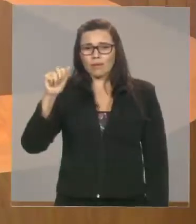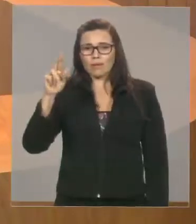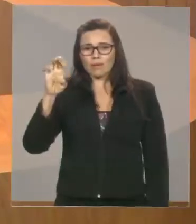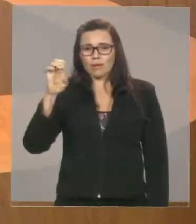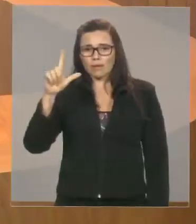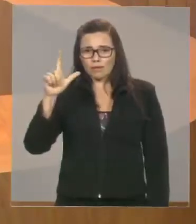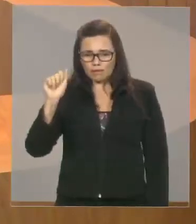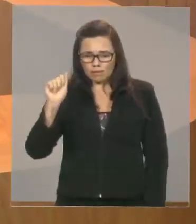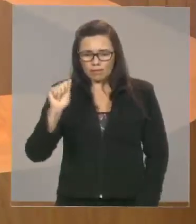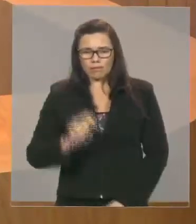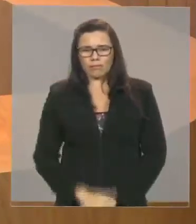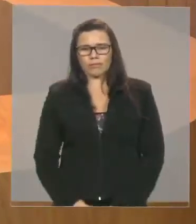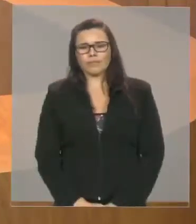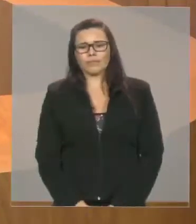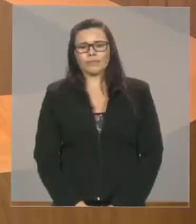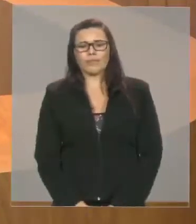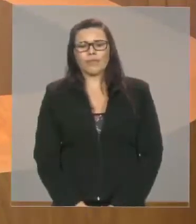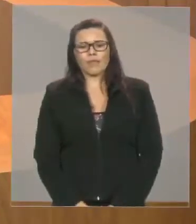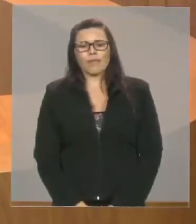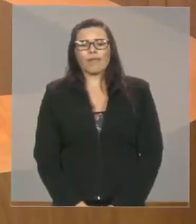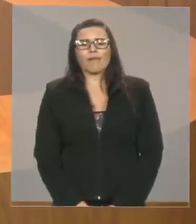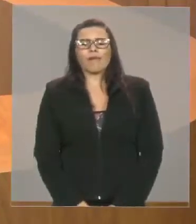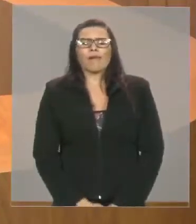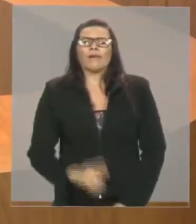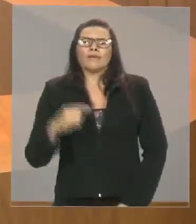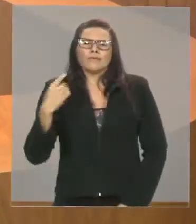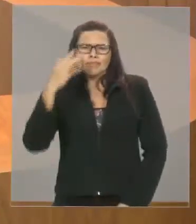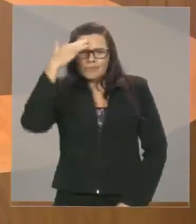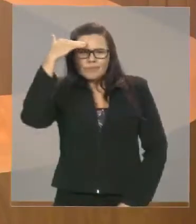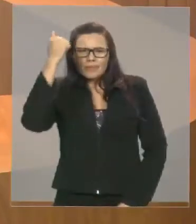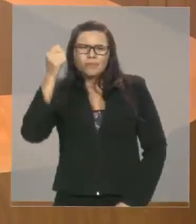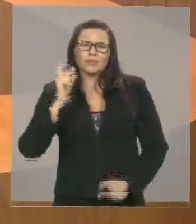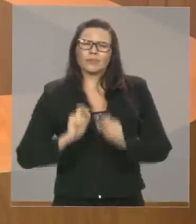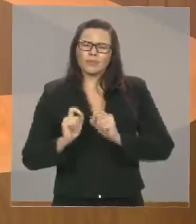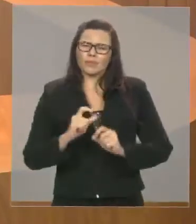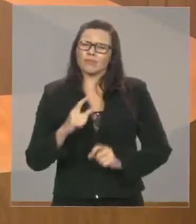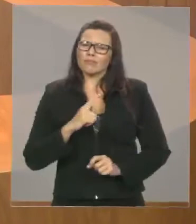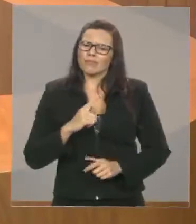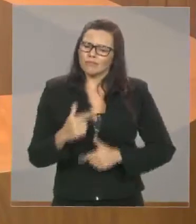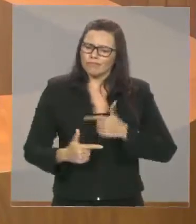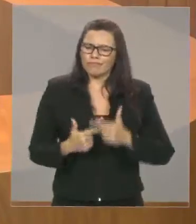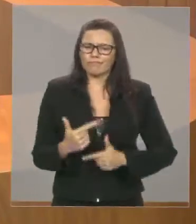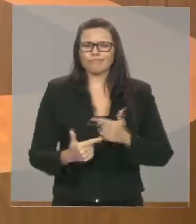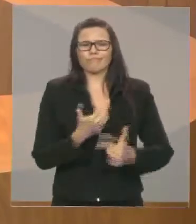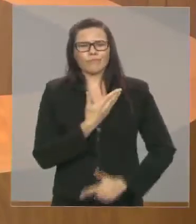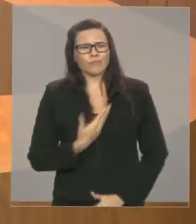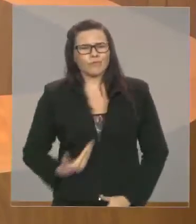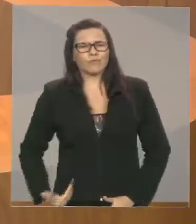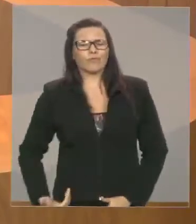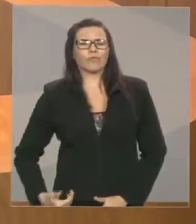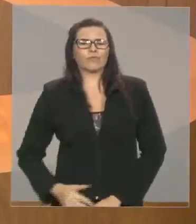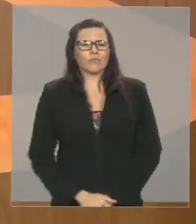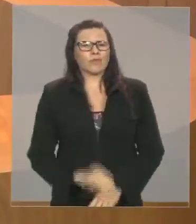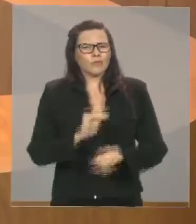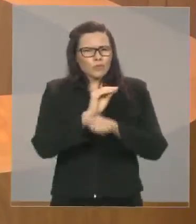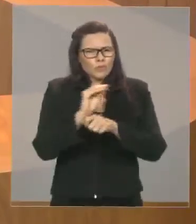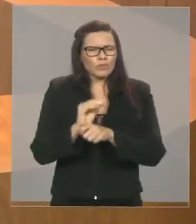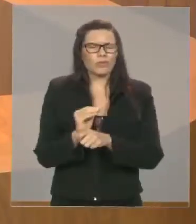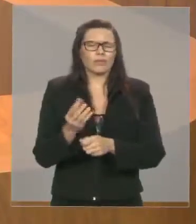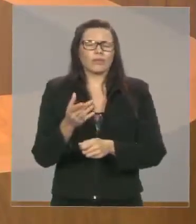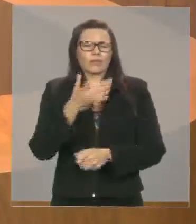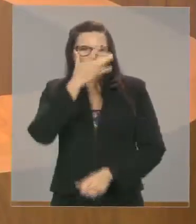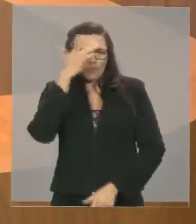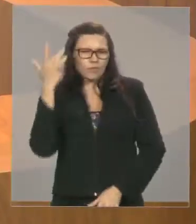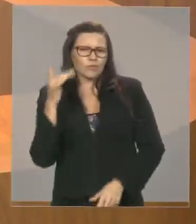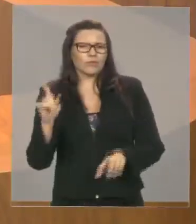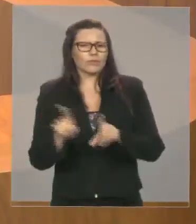esforço, um avanço por diversos governos que sucederam, no sentido de fazer saneamento básico no Brasil, porque